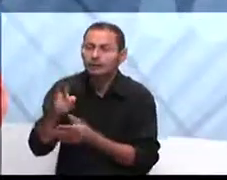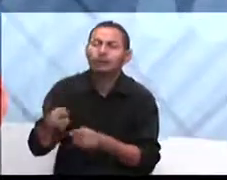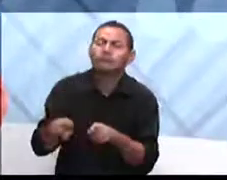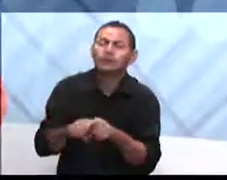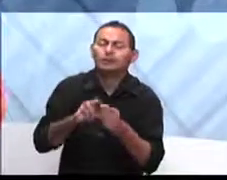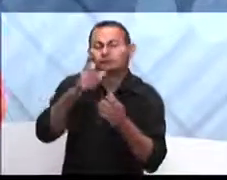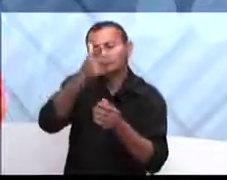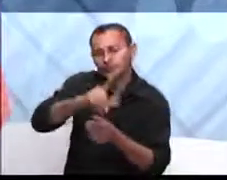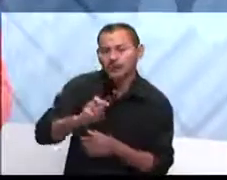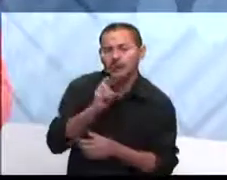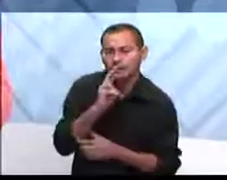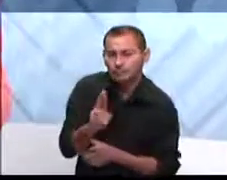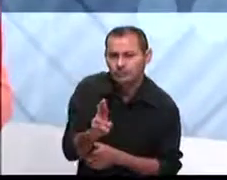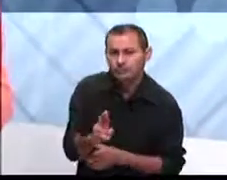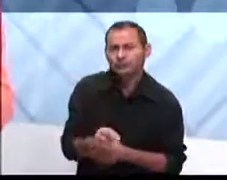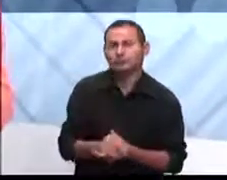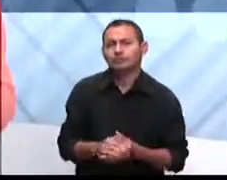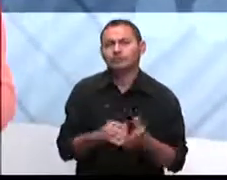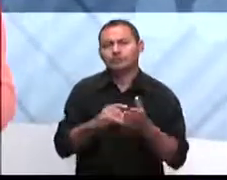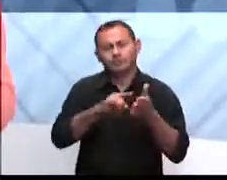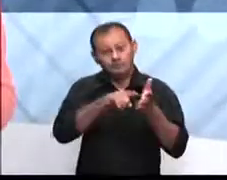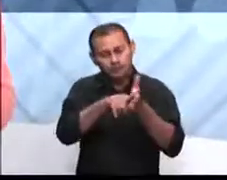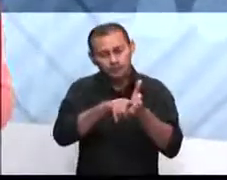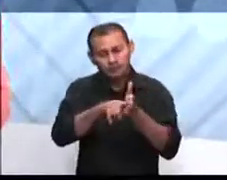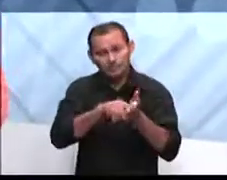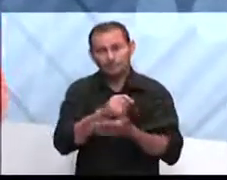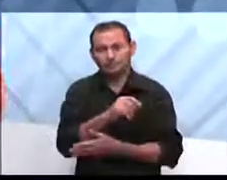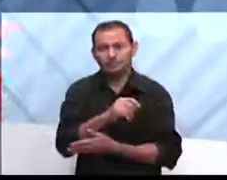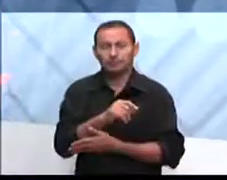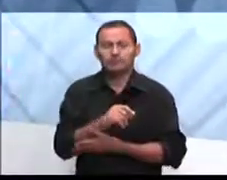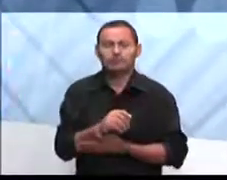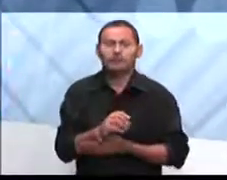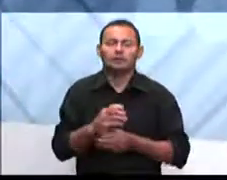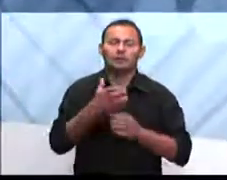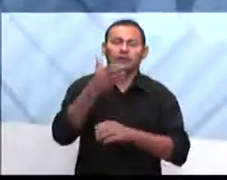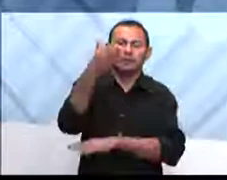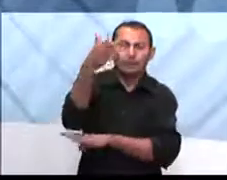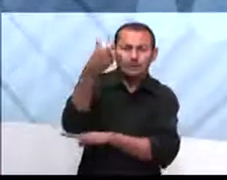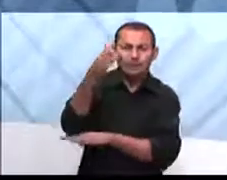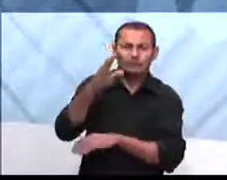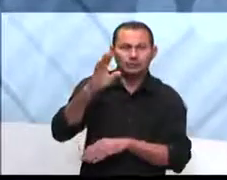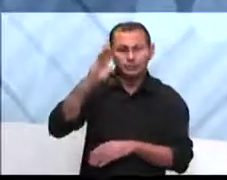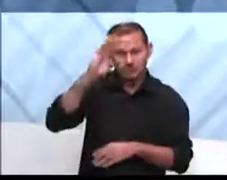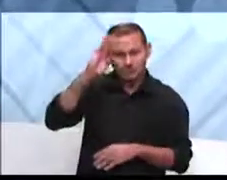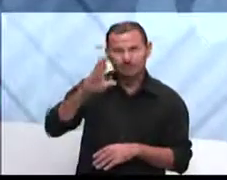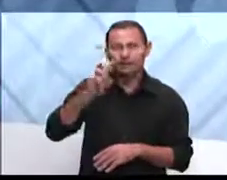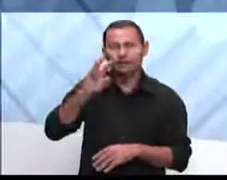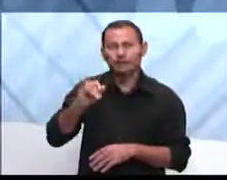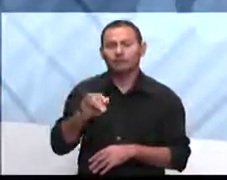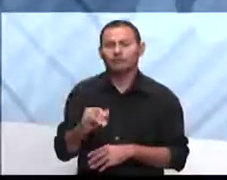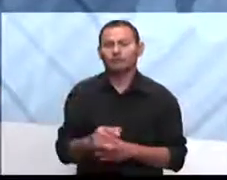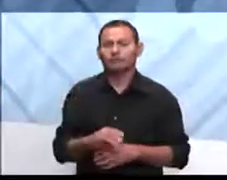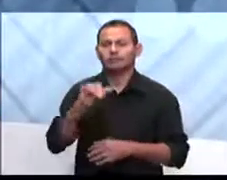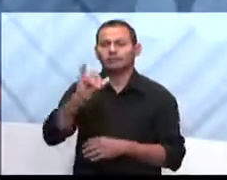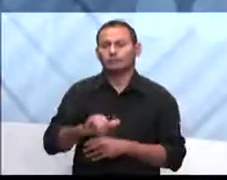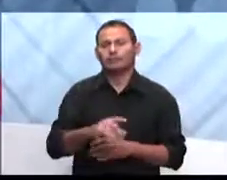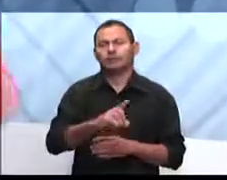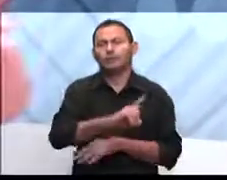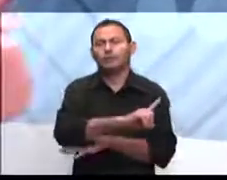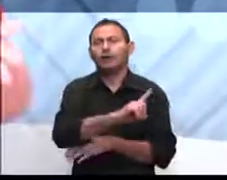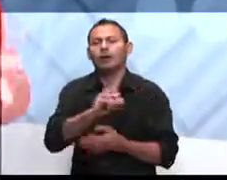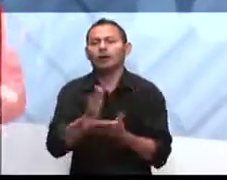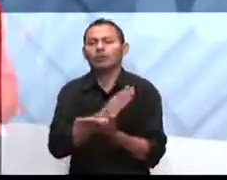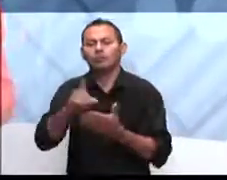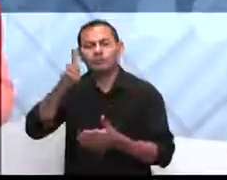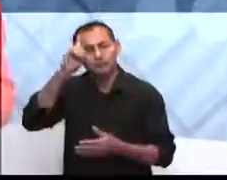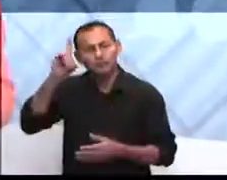também, novamente, você responde uma pesquisa, né? Hotel, principalmente, você vai, né? Fica ali uns dias